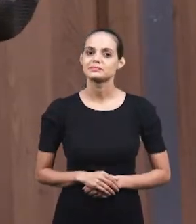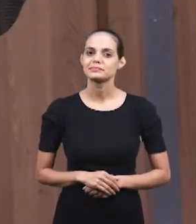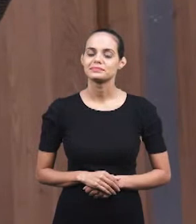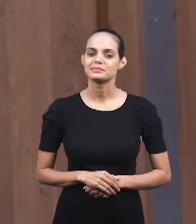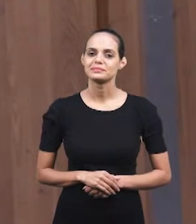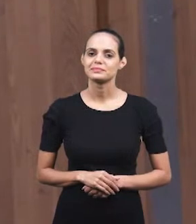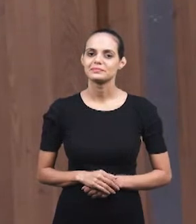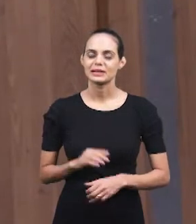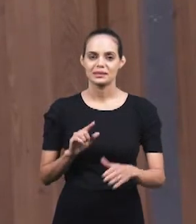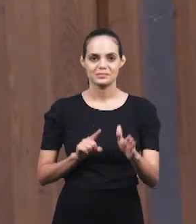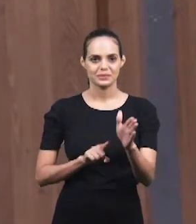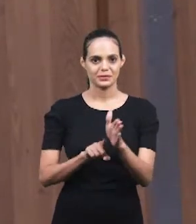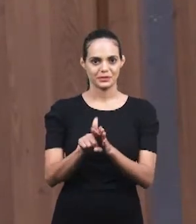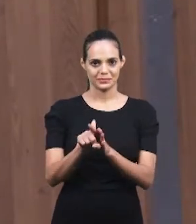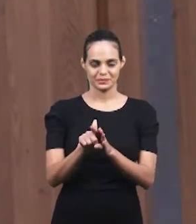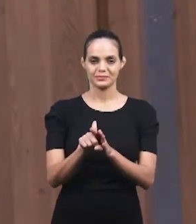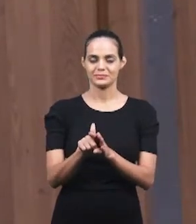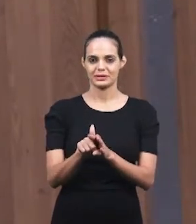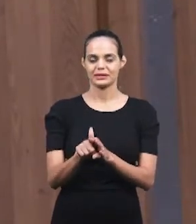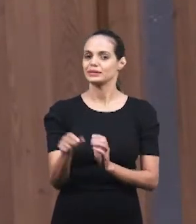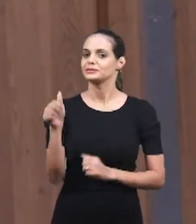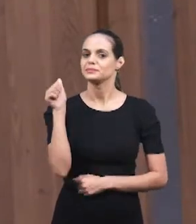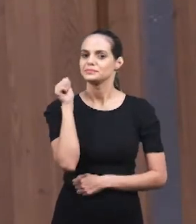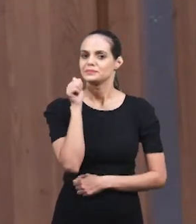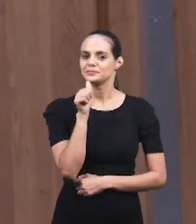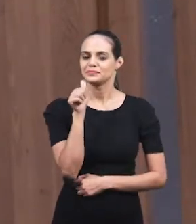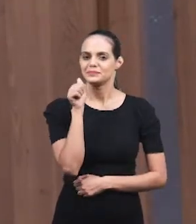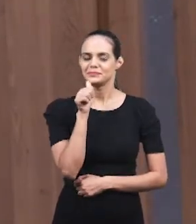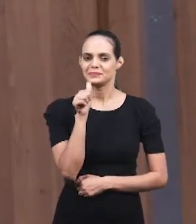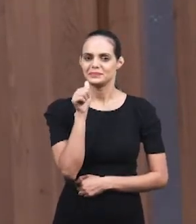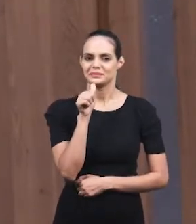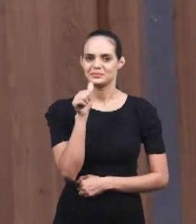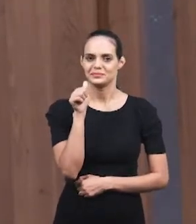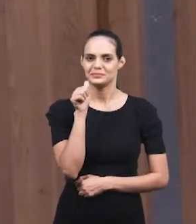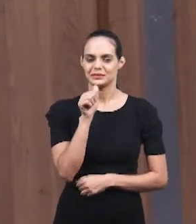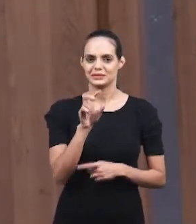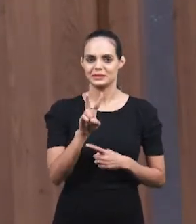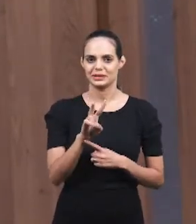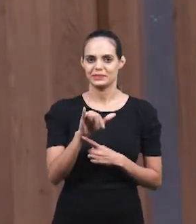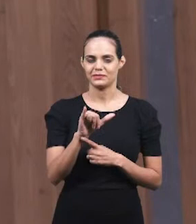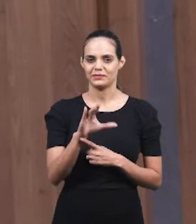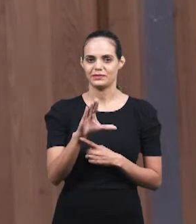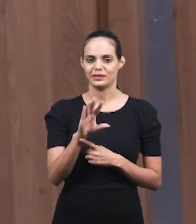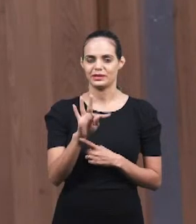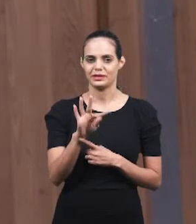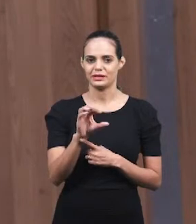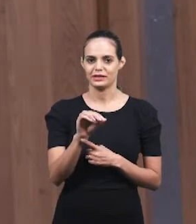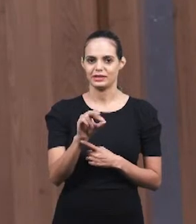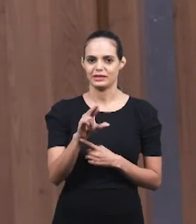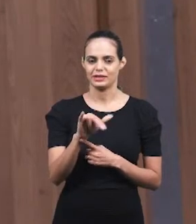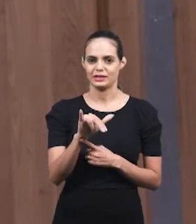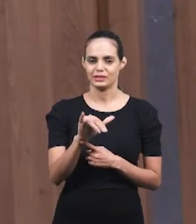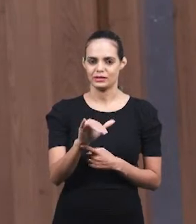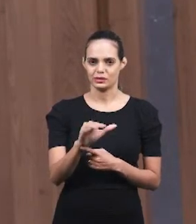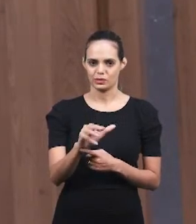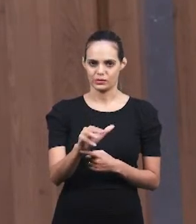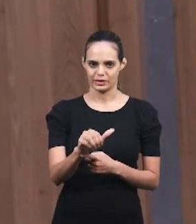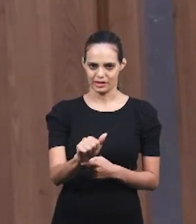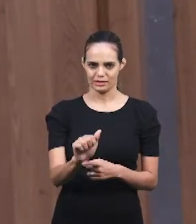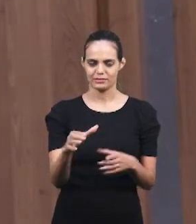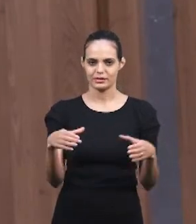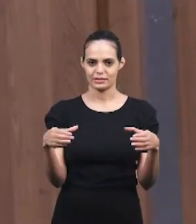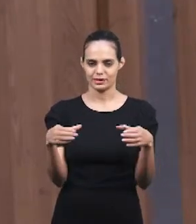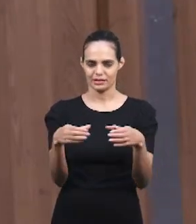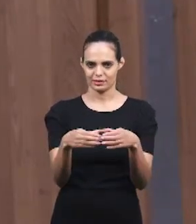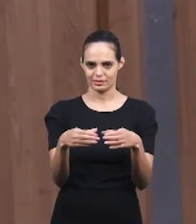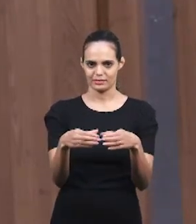essa pergunta à nossa irmã Victória. A Victória, ela é da classe de intermediários da igreja ali